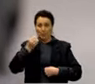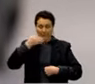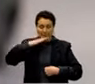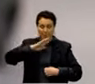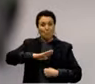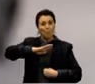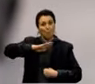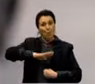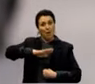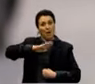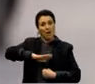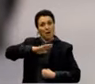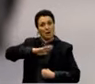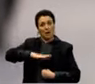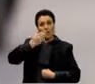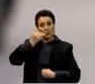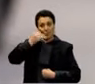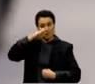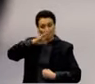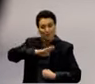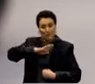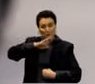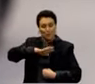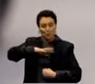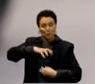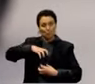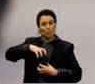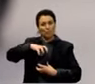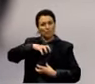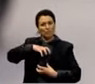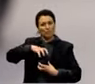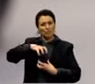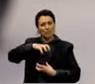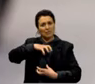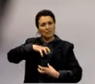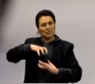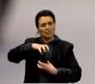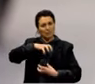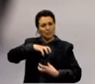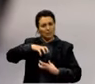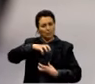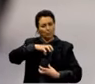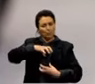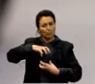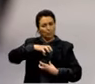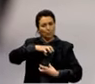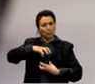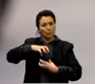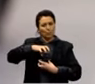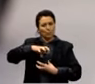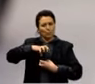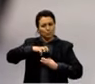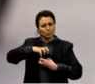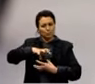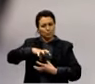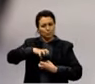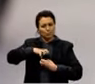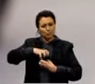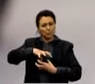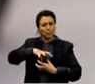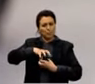o bolo alimentar através de movimentos peristálticos, através de contrações, ele